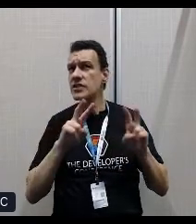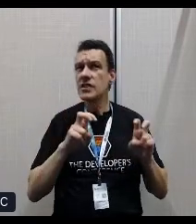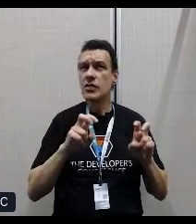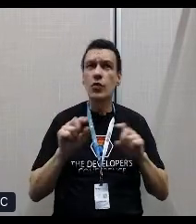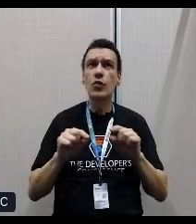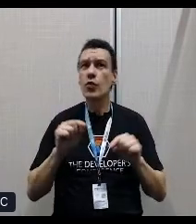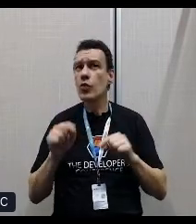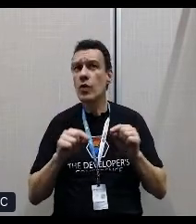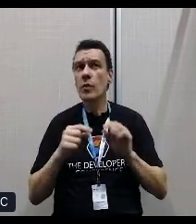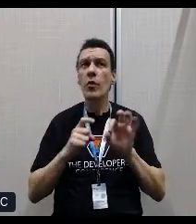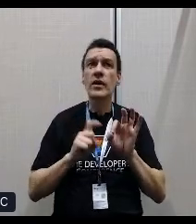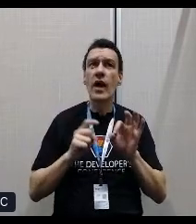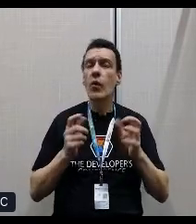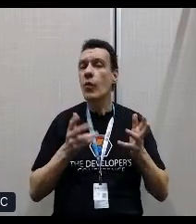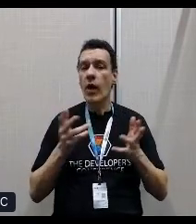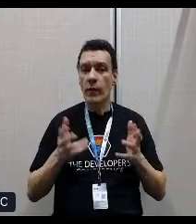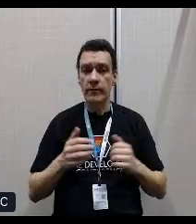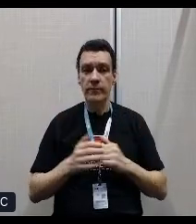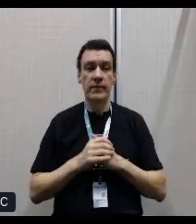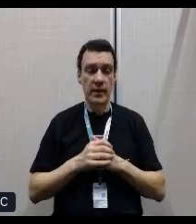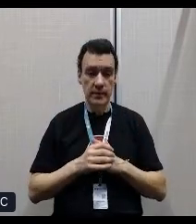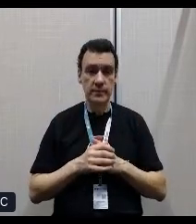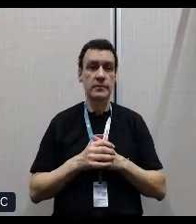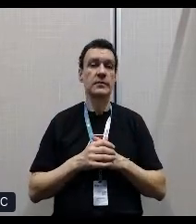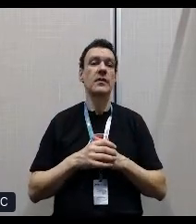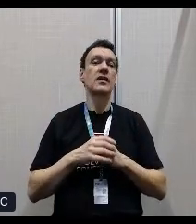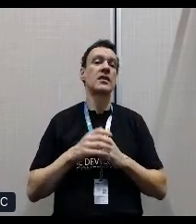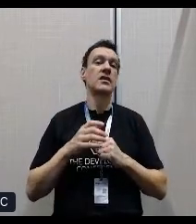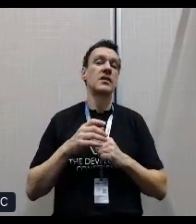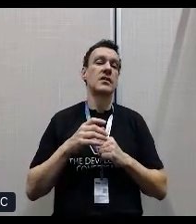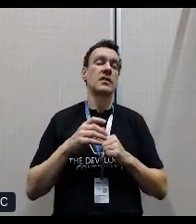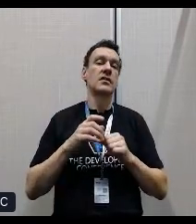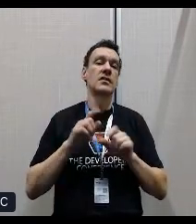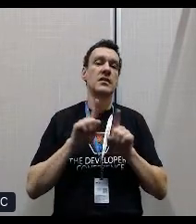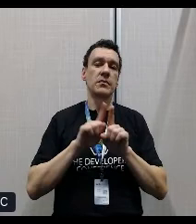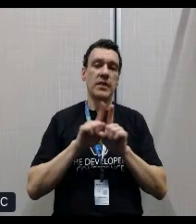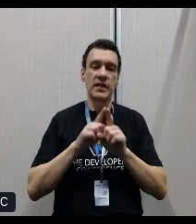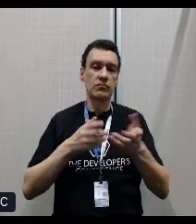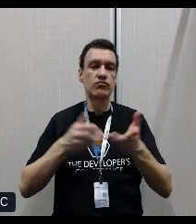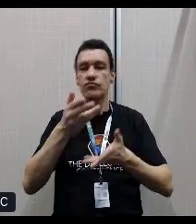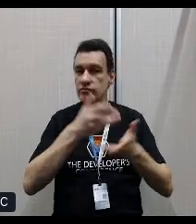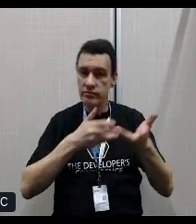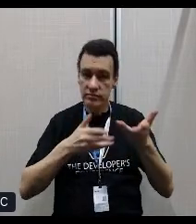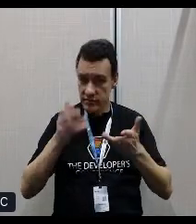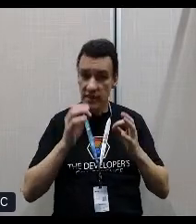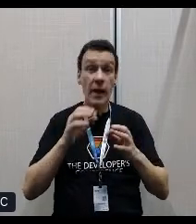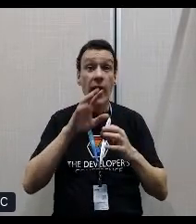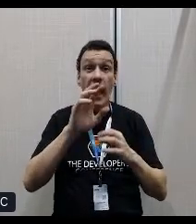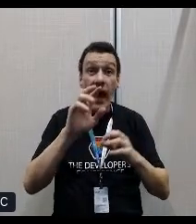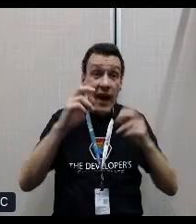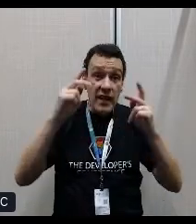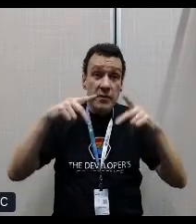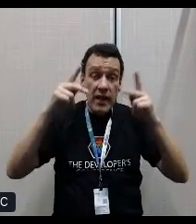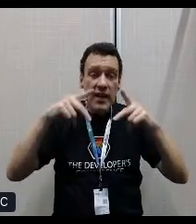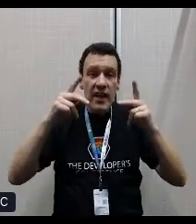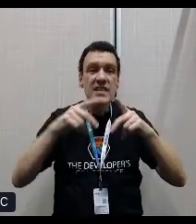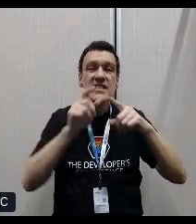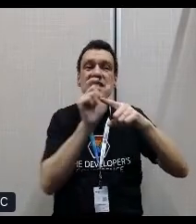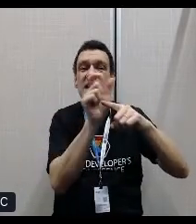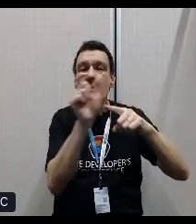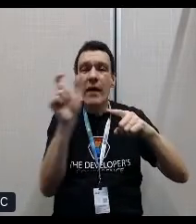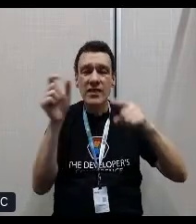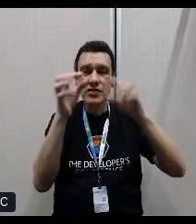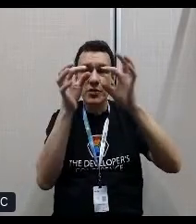Interação intuitiva, o uso da interação é óbvia, né? Prefiro HTML semântico, como a gente fala, porque basicamente ele já